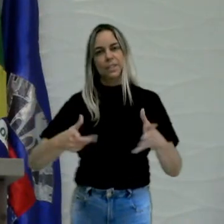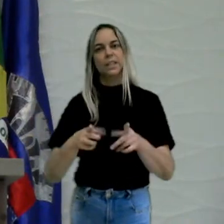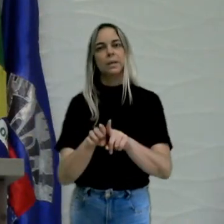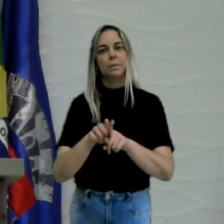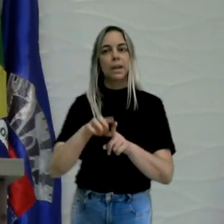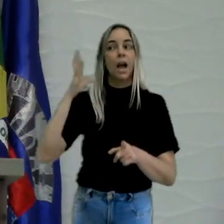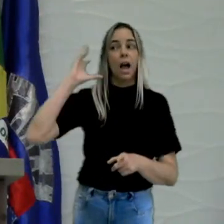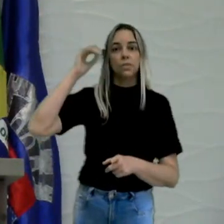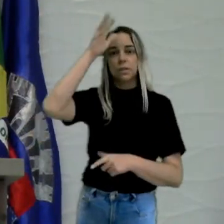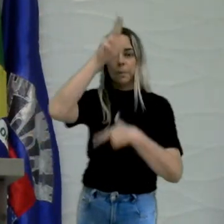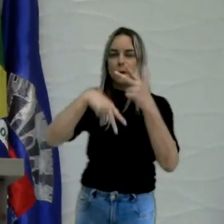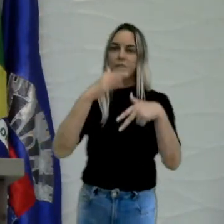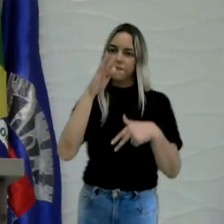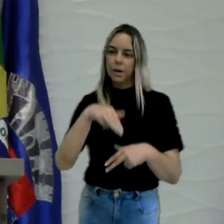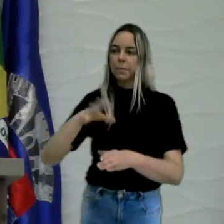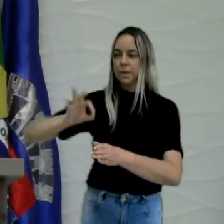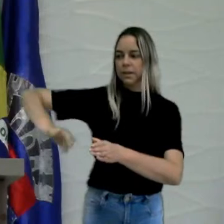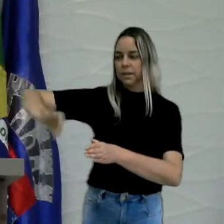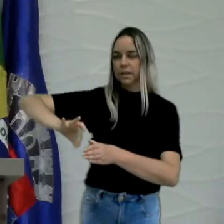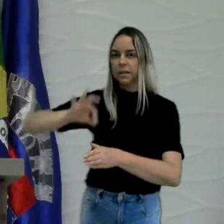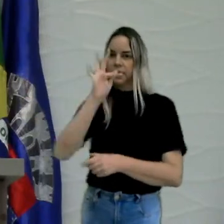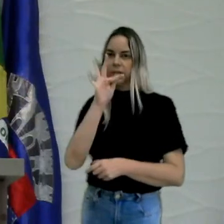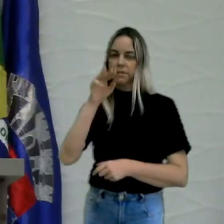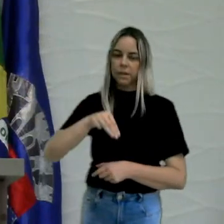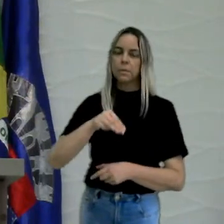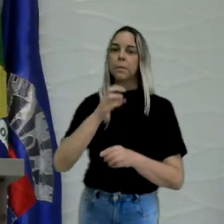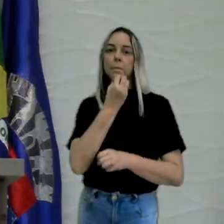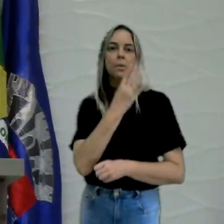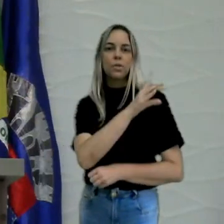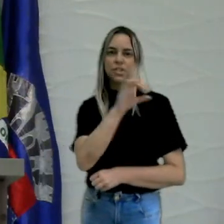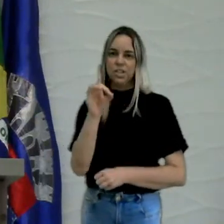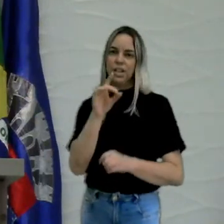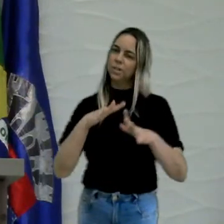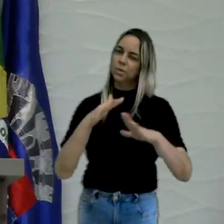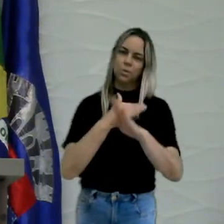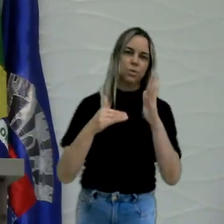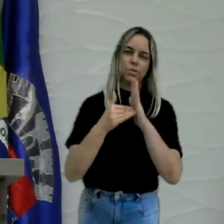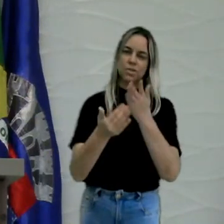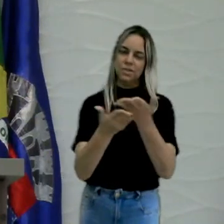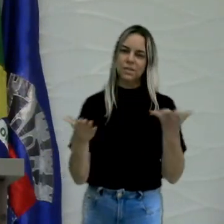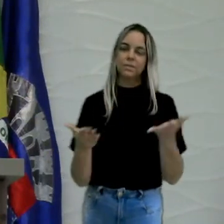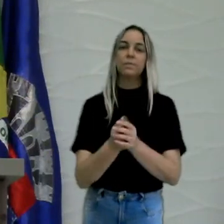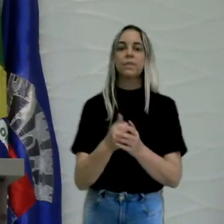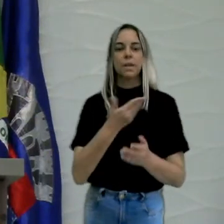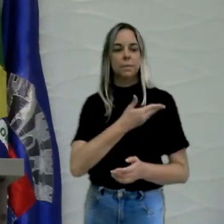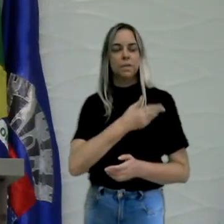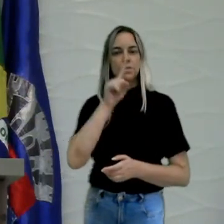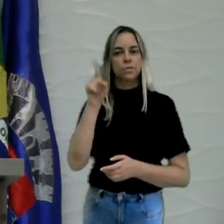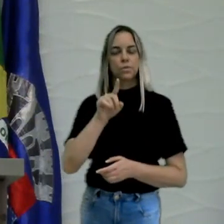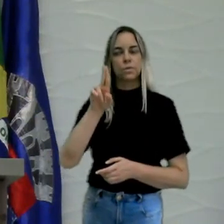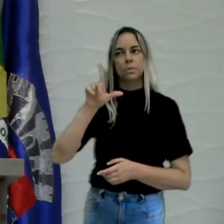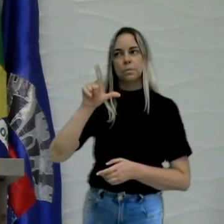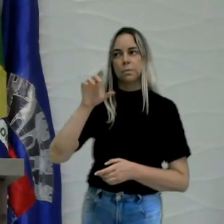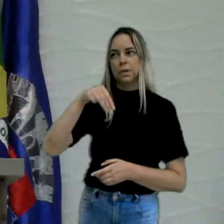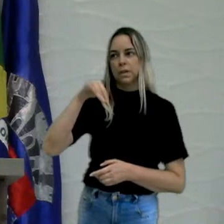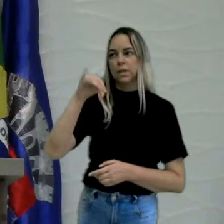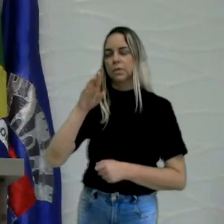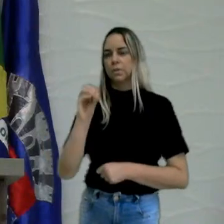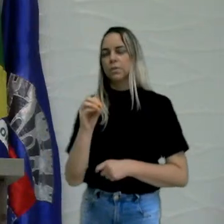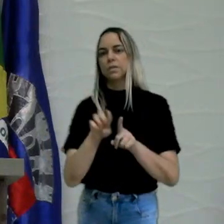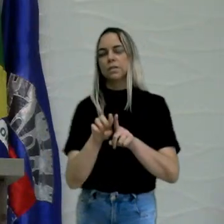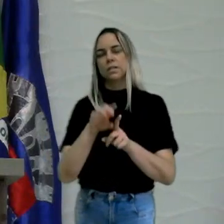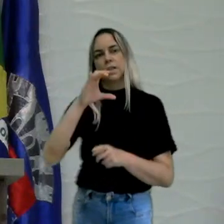Santo FM, um bom dia a todos. Mandou um abraço ao meu amigo Zumiro, pessoal lá de Célio do Atacadão, Frigorífico